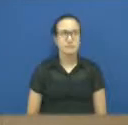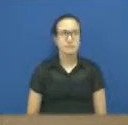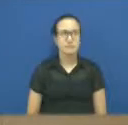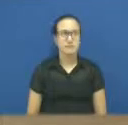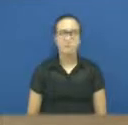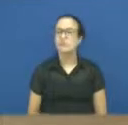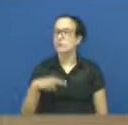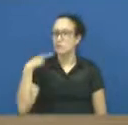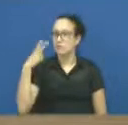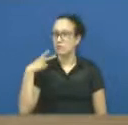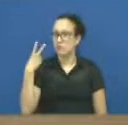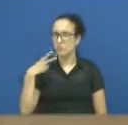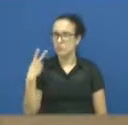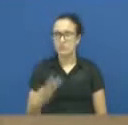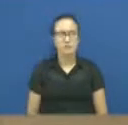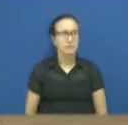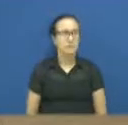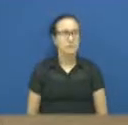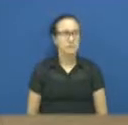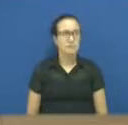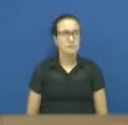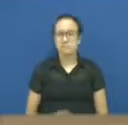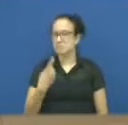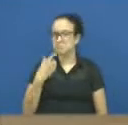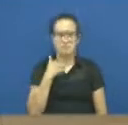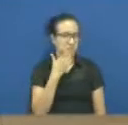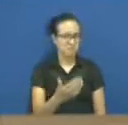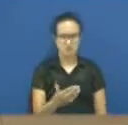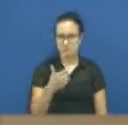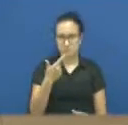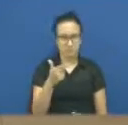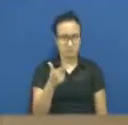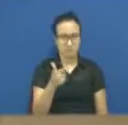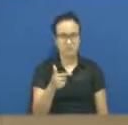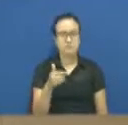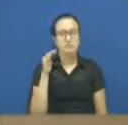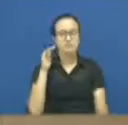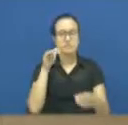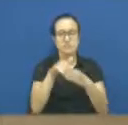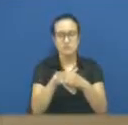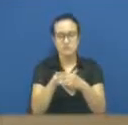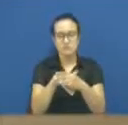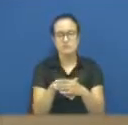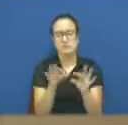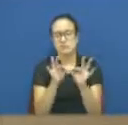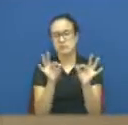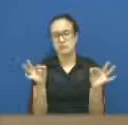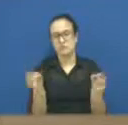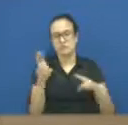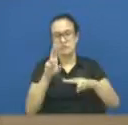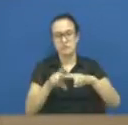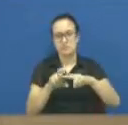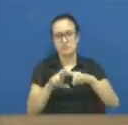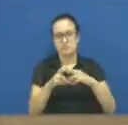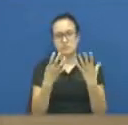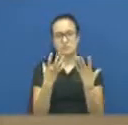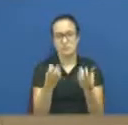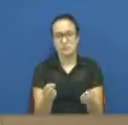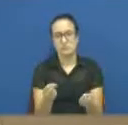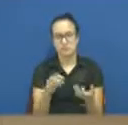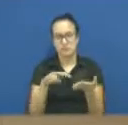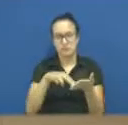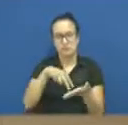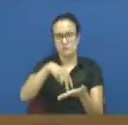Mais algum vereador ou vereadora? Não havendo, o projeto vai à votação e a votação é simbólica. Os